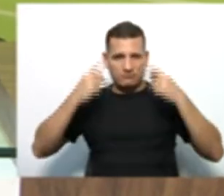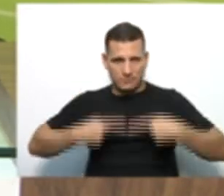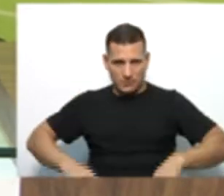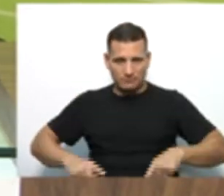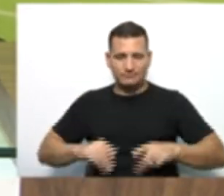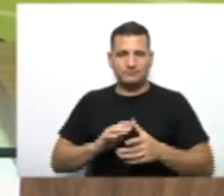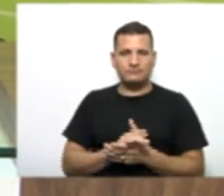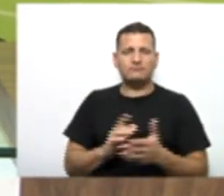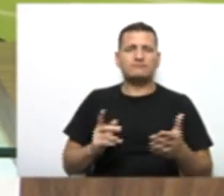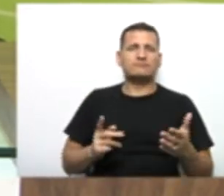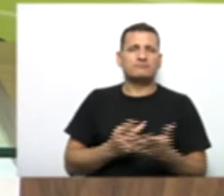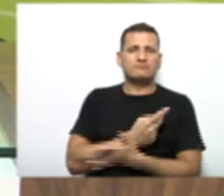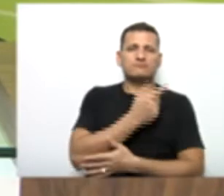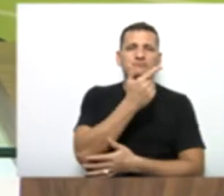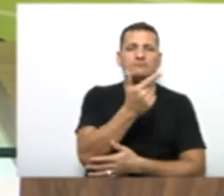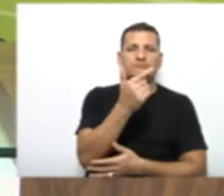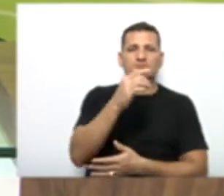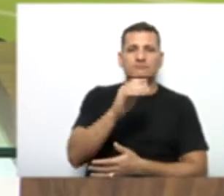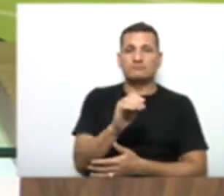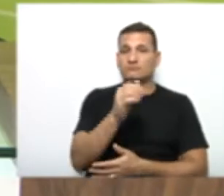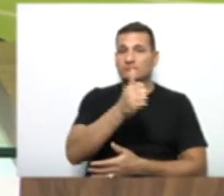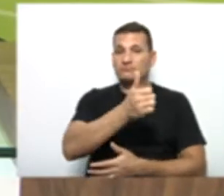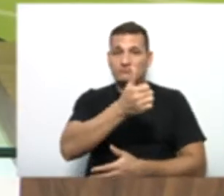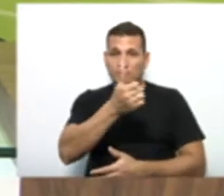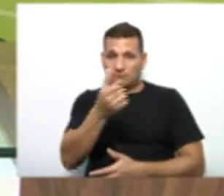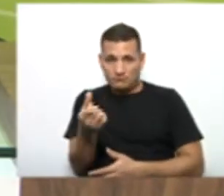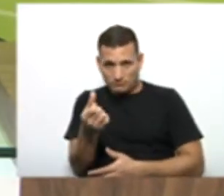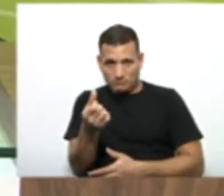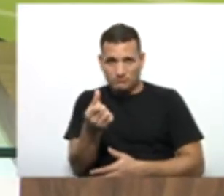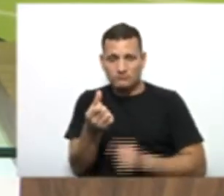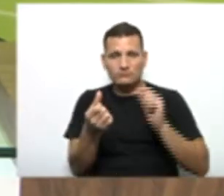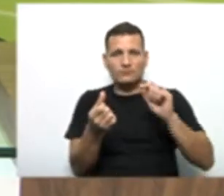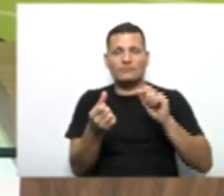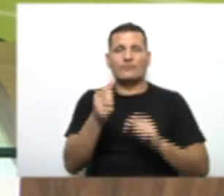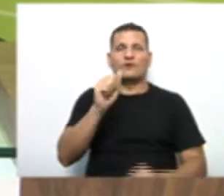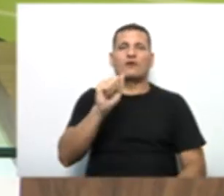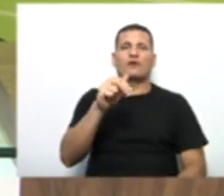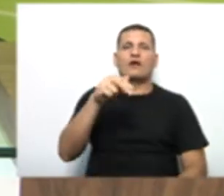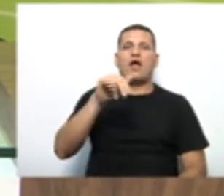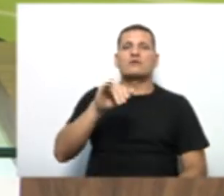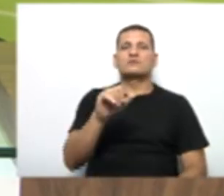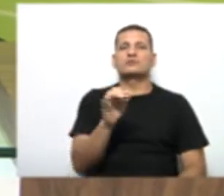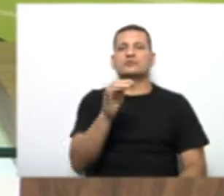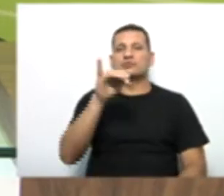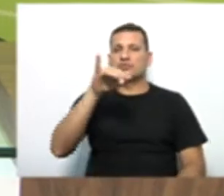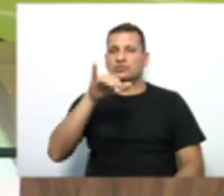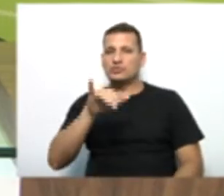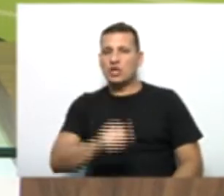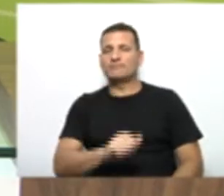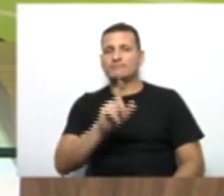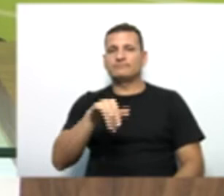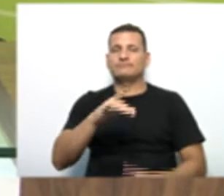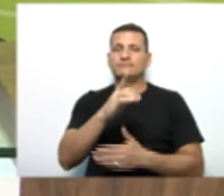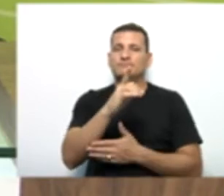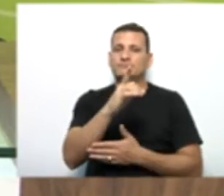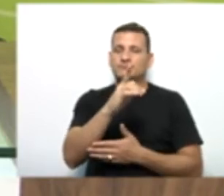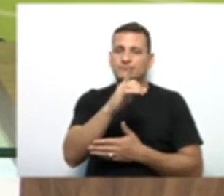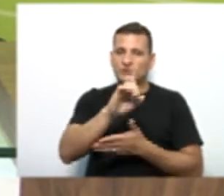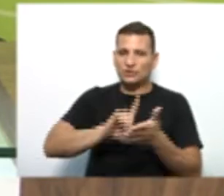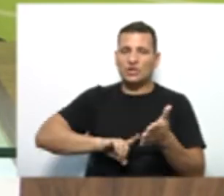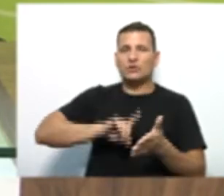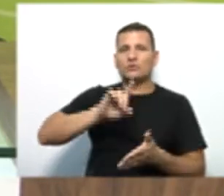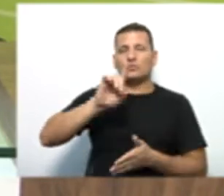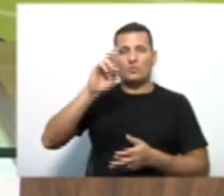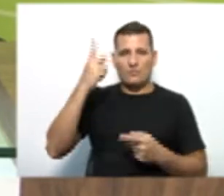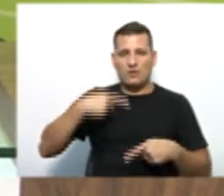professor Wesley, a Anistia Internacional, que é uma das maiores instituições de direitos humanos do mundo, fez um relatório onde eles